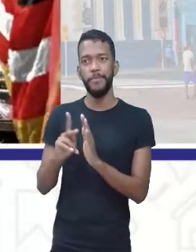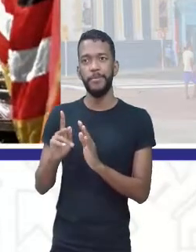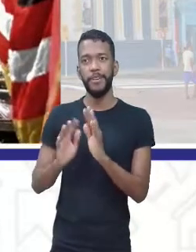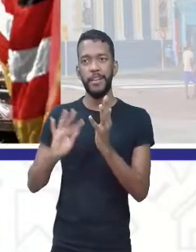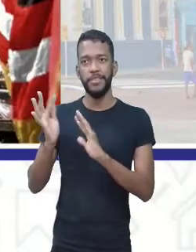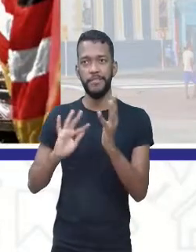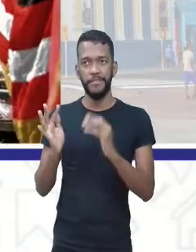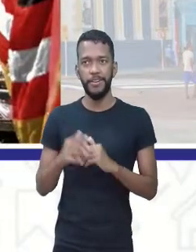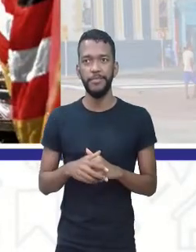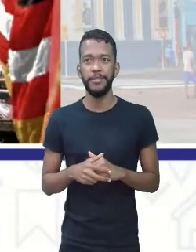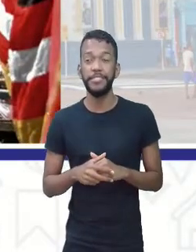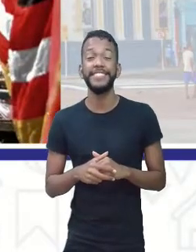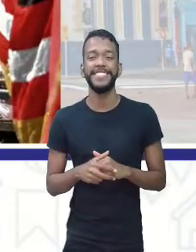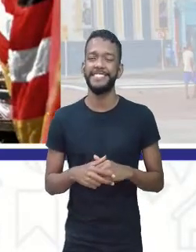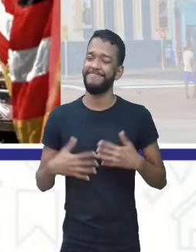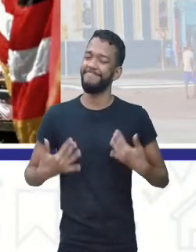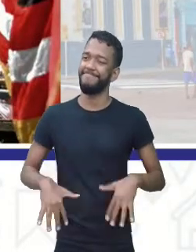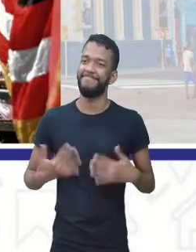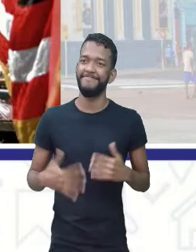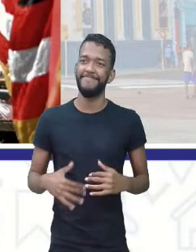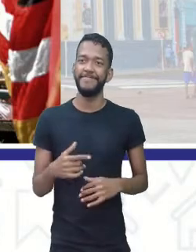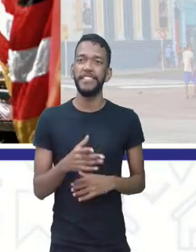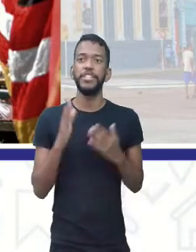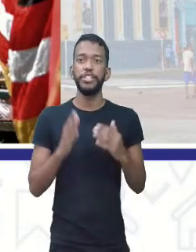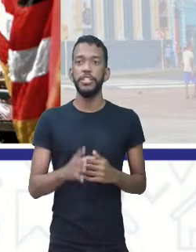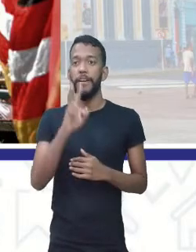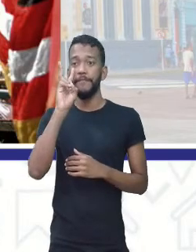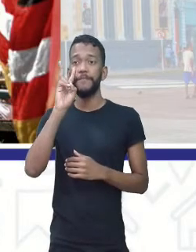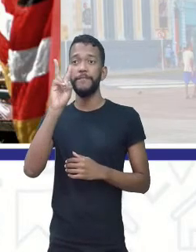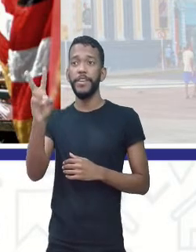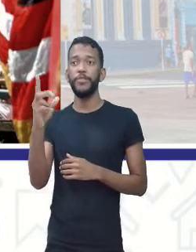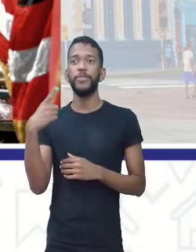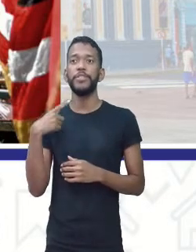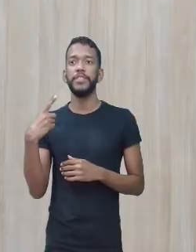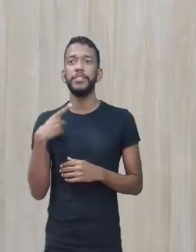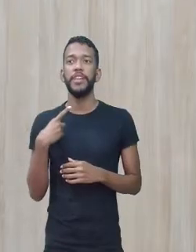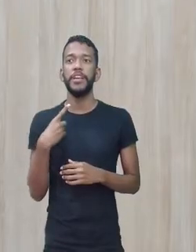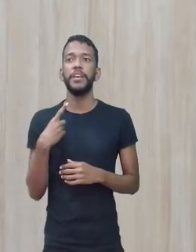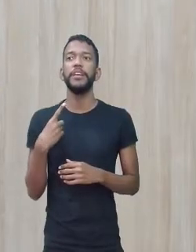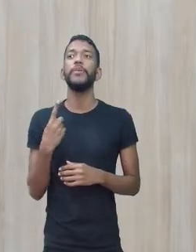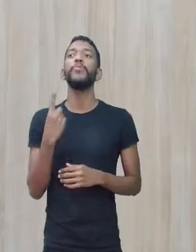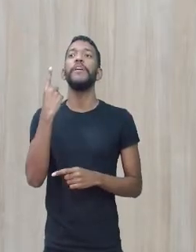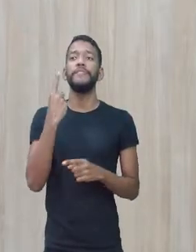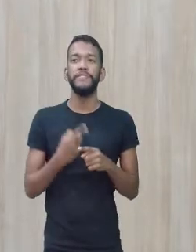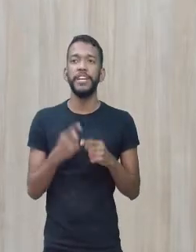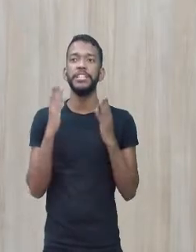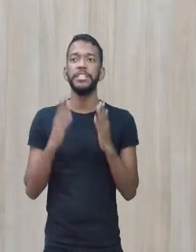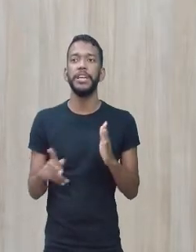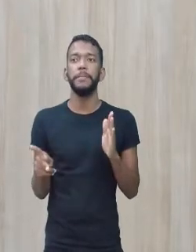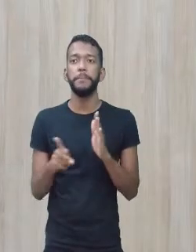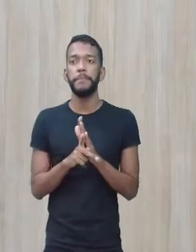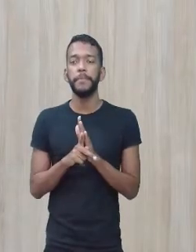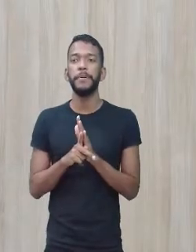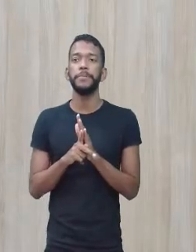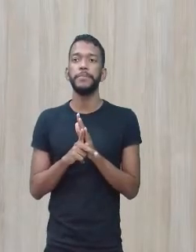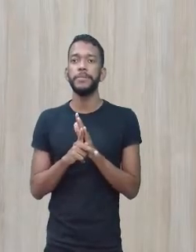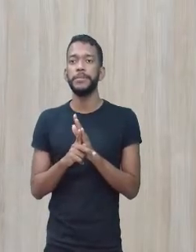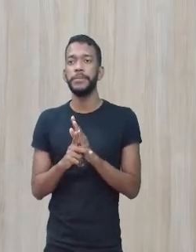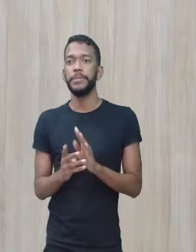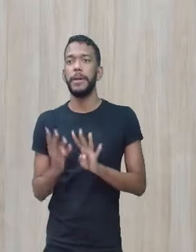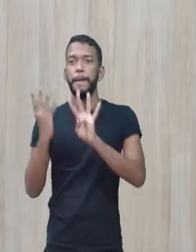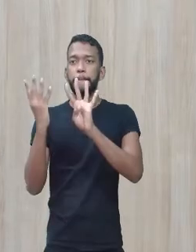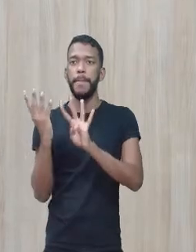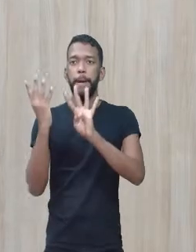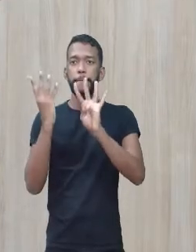para a próxima. Eita, quem é que já não viu, pelo menos uma vez na vida, o desfile dos bonecos gigantes